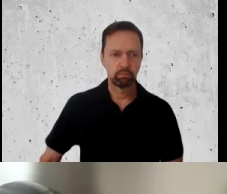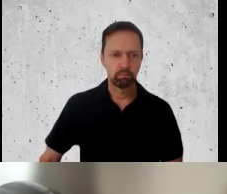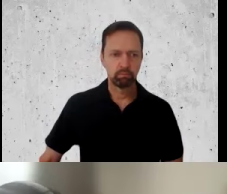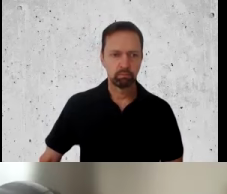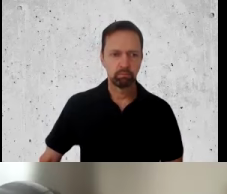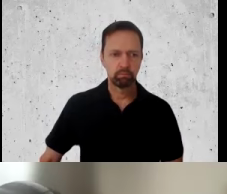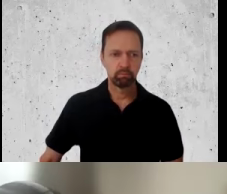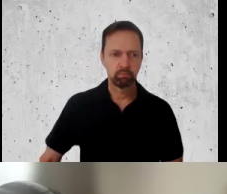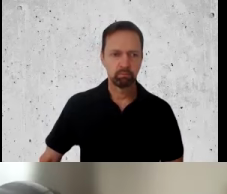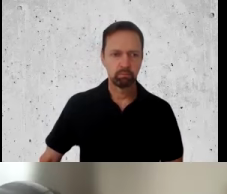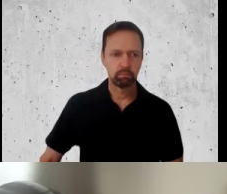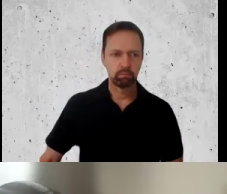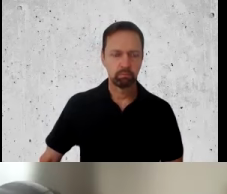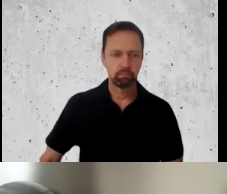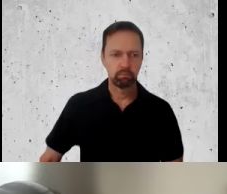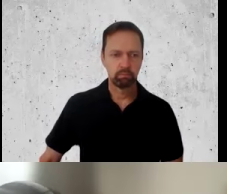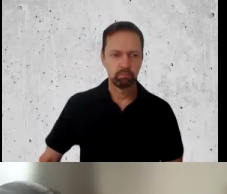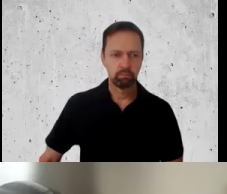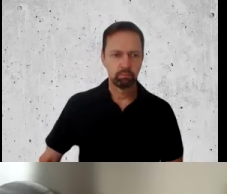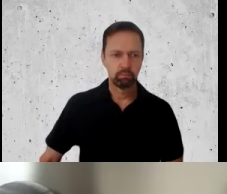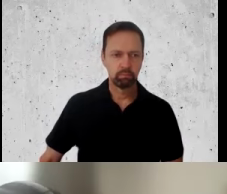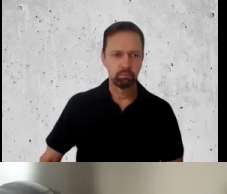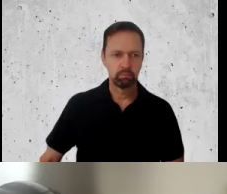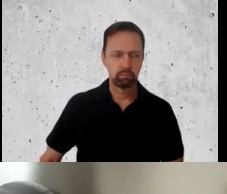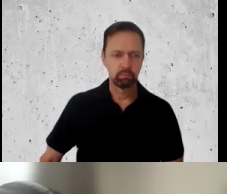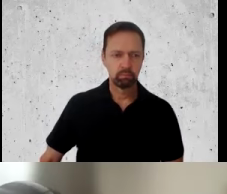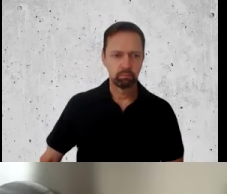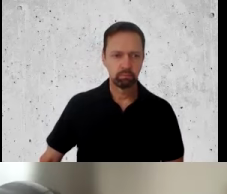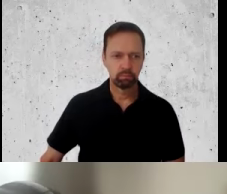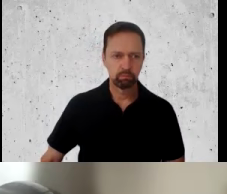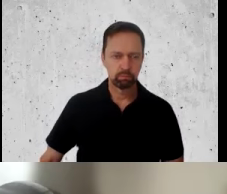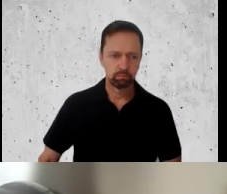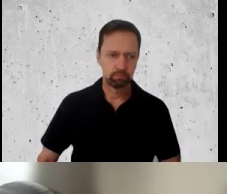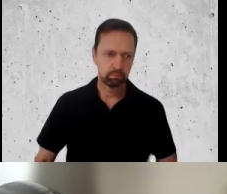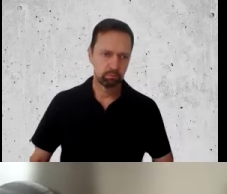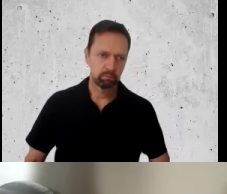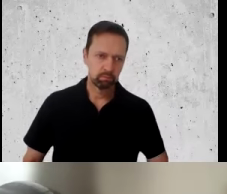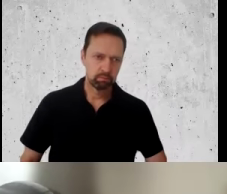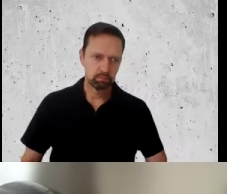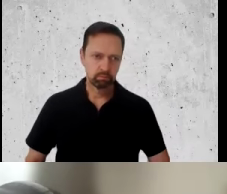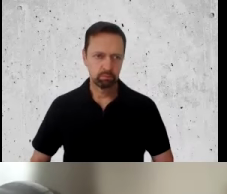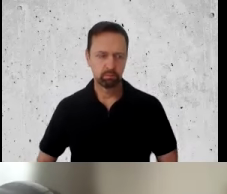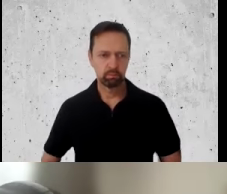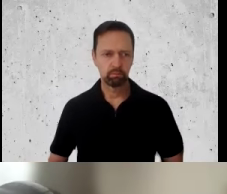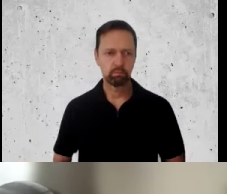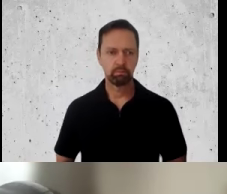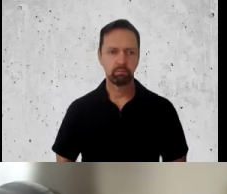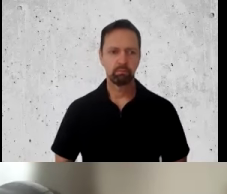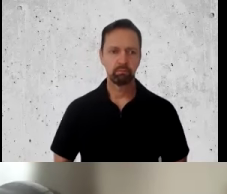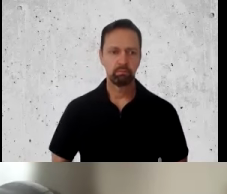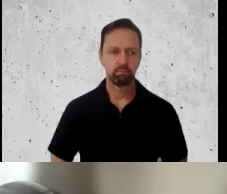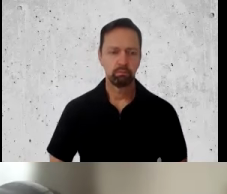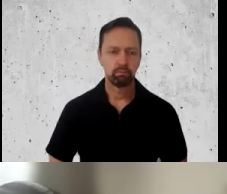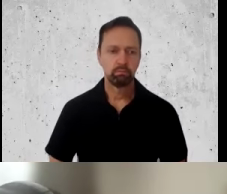Ele é um economista do Banco Mundial, búlgaro, e ele fala no artigo dele do crédito privado em 129 países, e ele aponta que uma